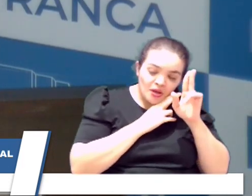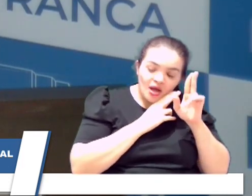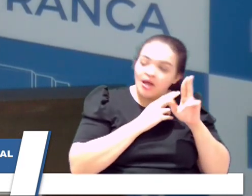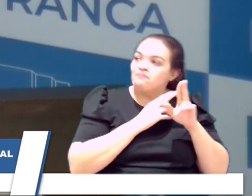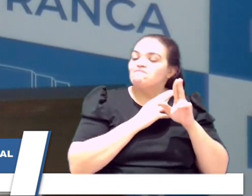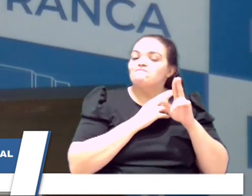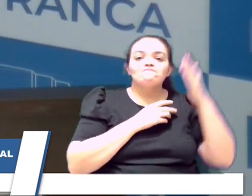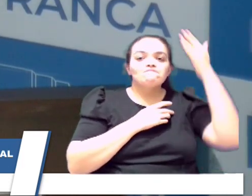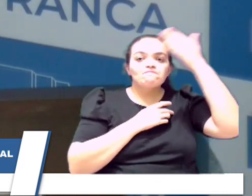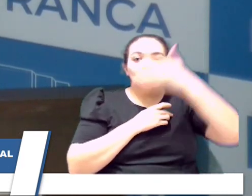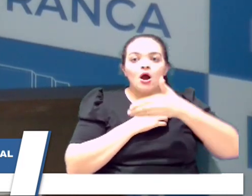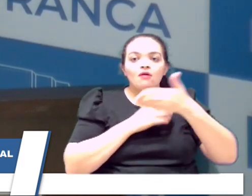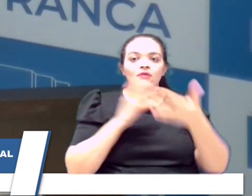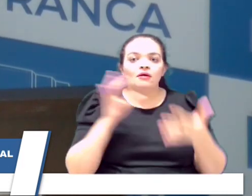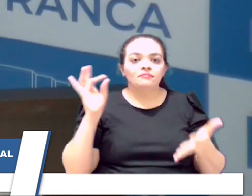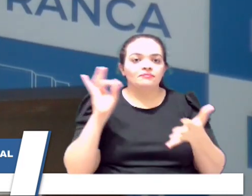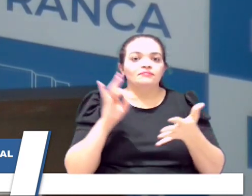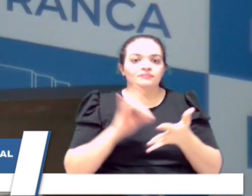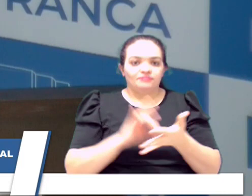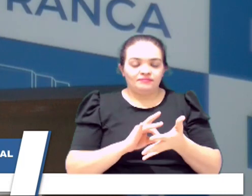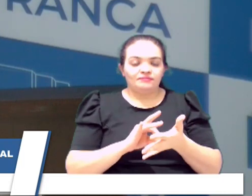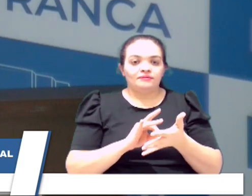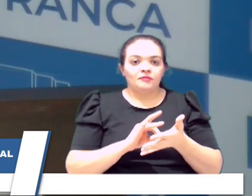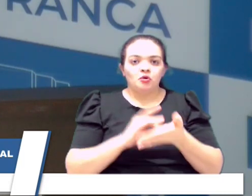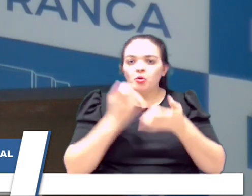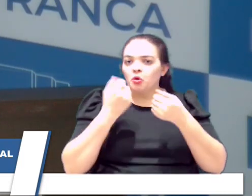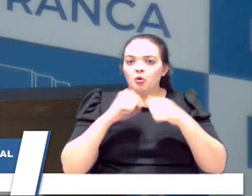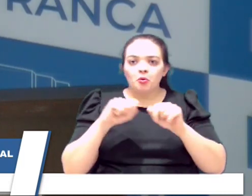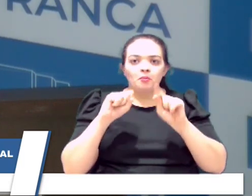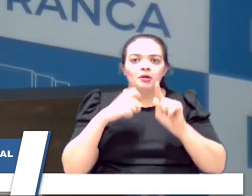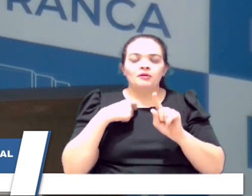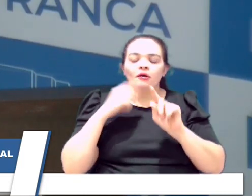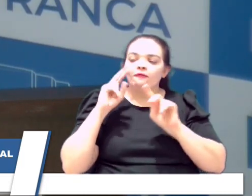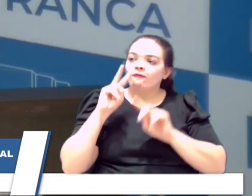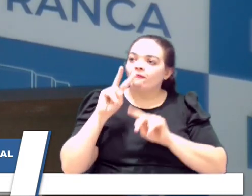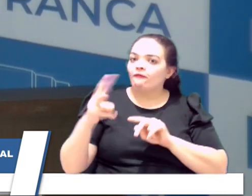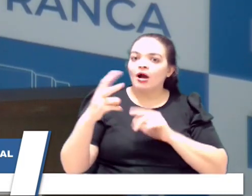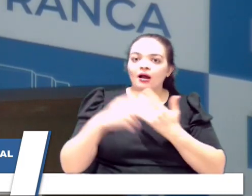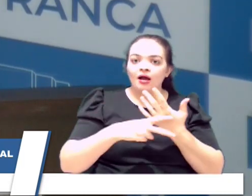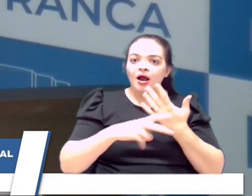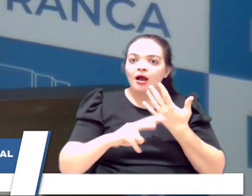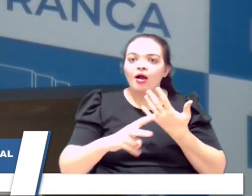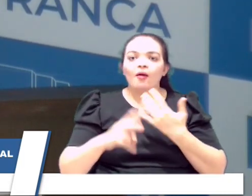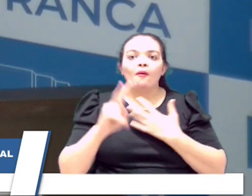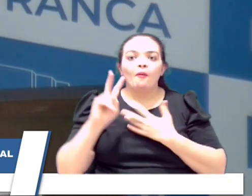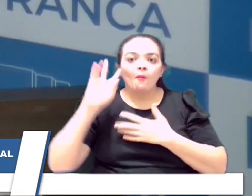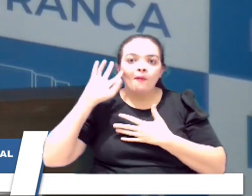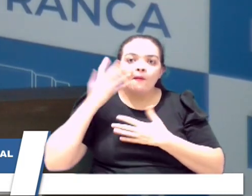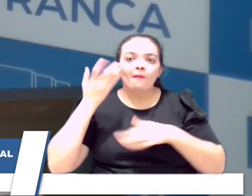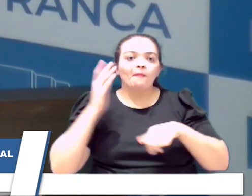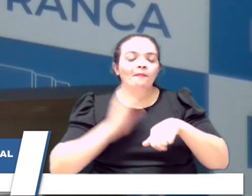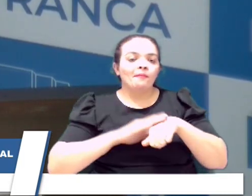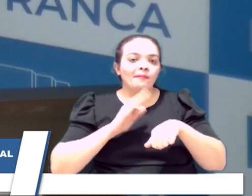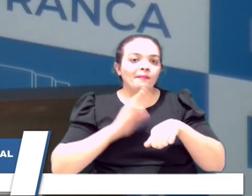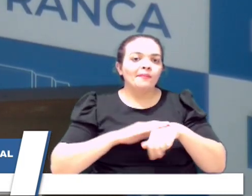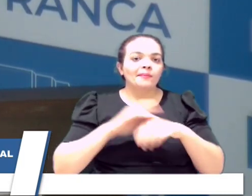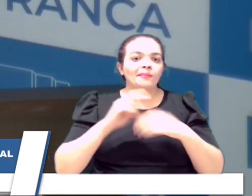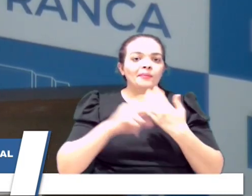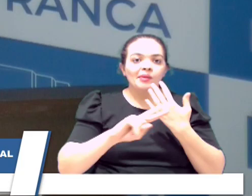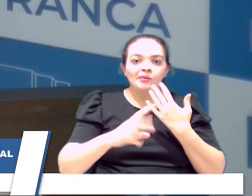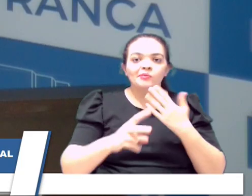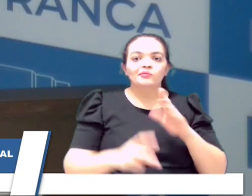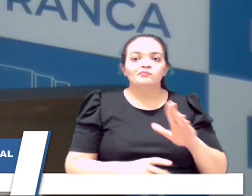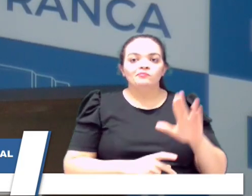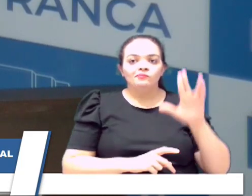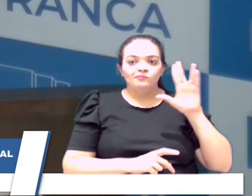prova, né? Então, como eu falei aqui, ninguém precisou me falar nada, eu comecei a ver ali, literalmente na pele, os efeitos da cannabis, né,